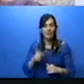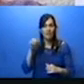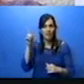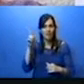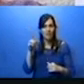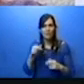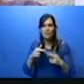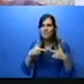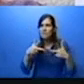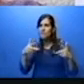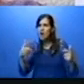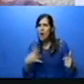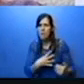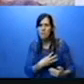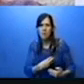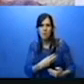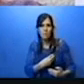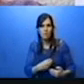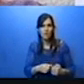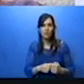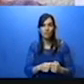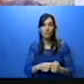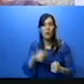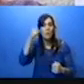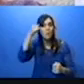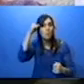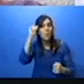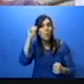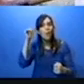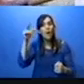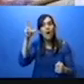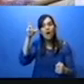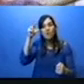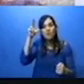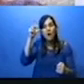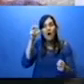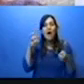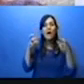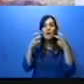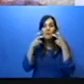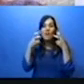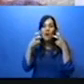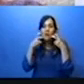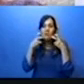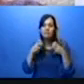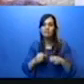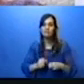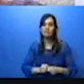mamíferos, especialmente gado bovino, cavalos e a capivara.